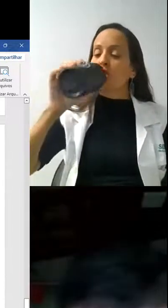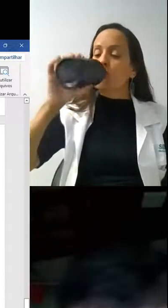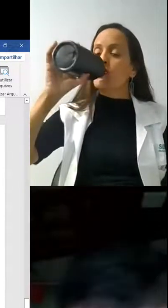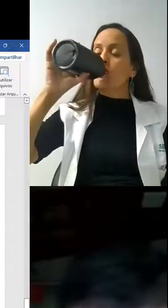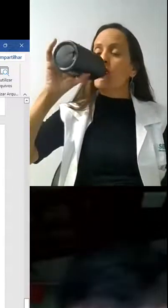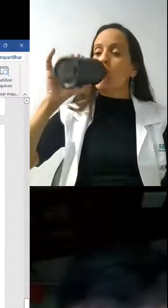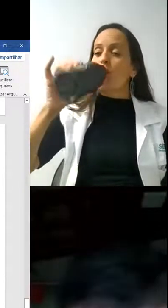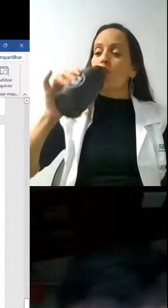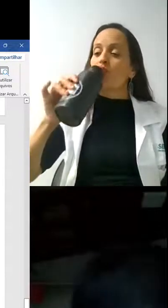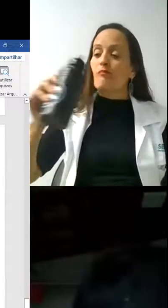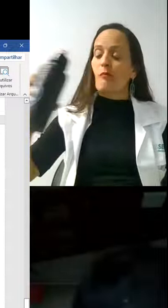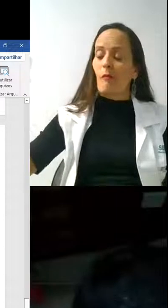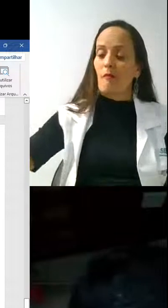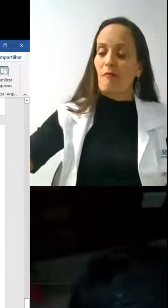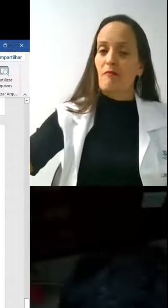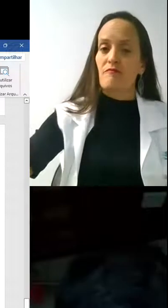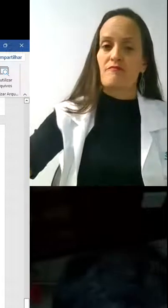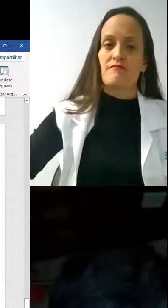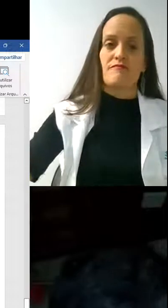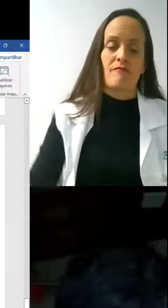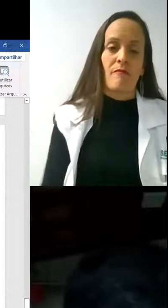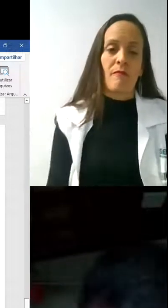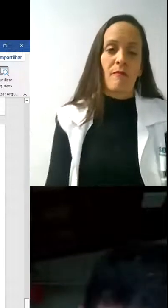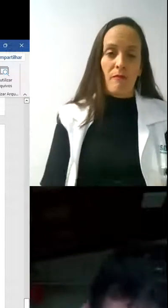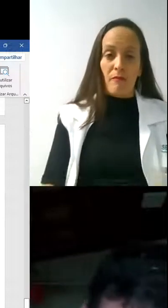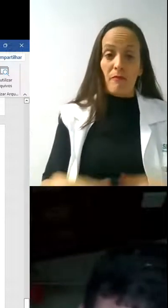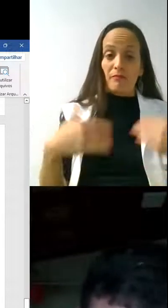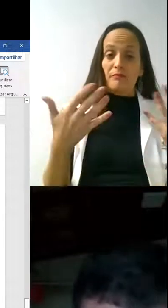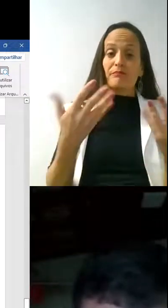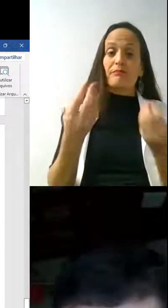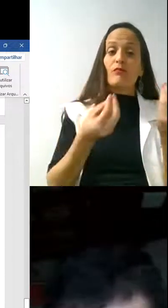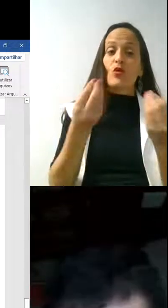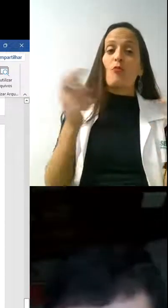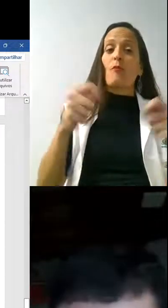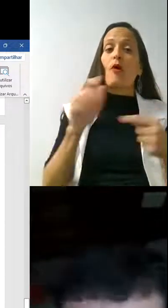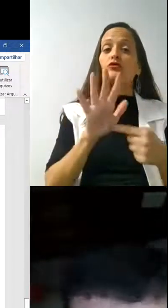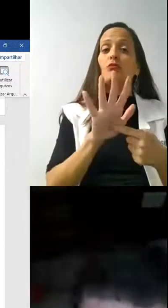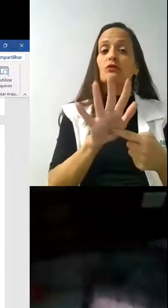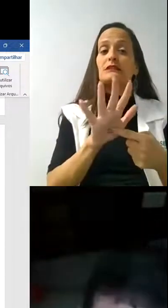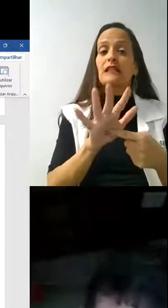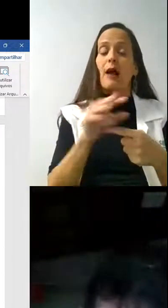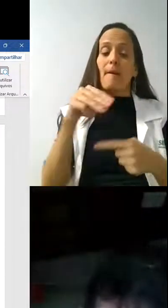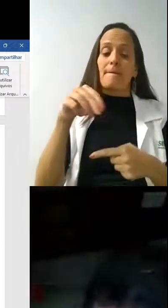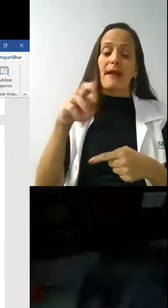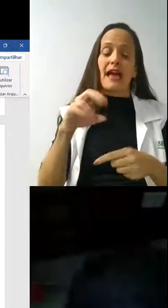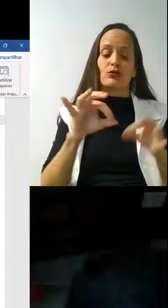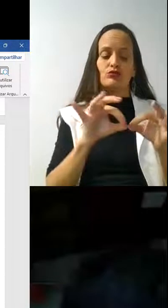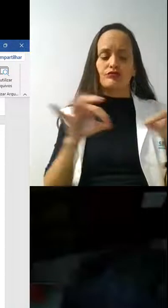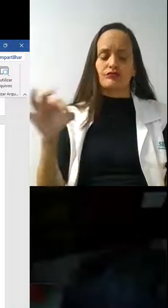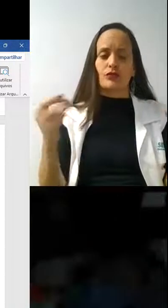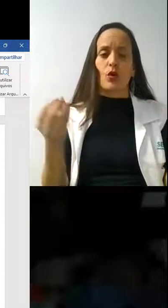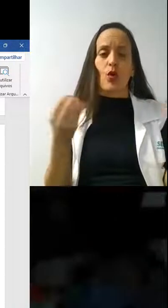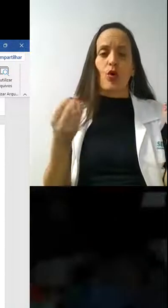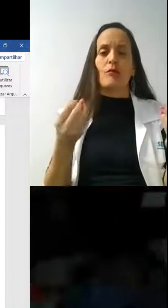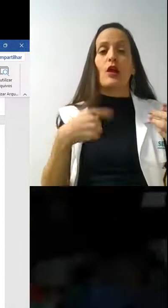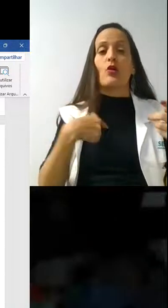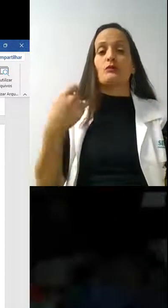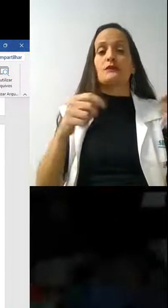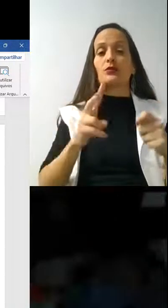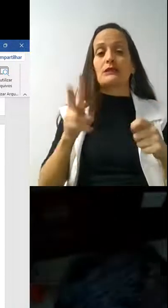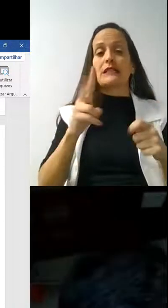25, né? Esses 210 metros, como é que eles vão poder ser representados? Então, vou pegar 210 e dividir